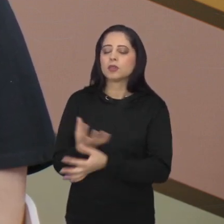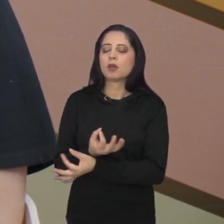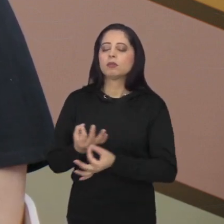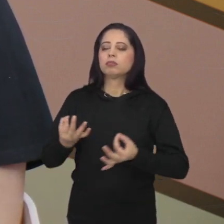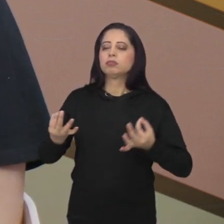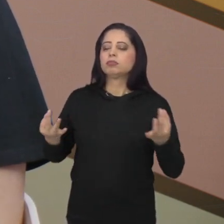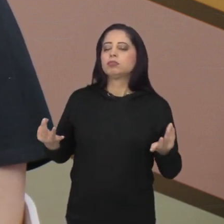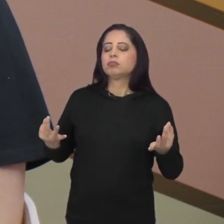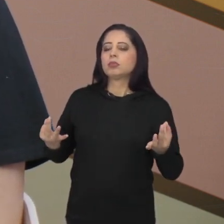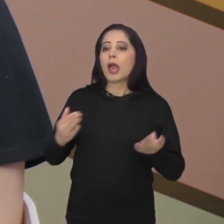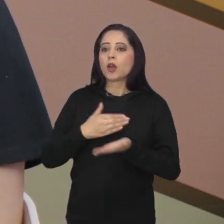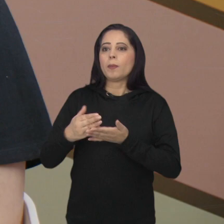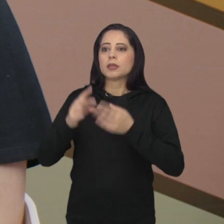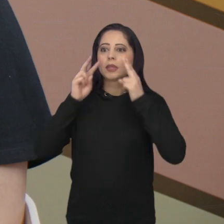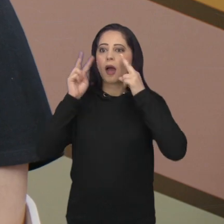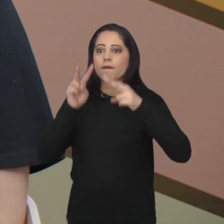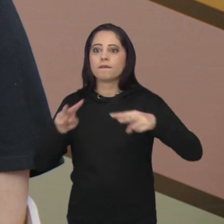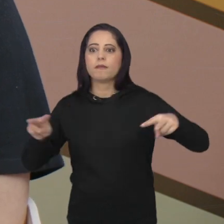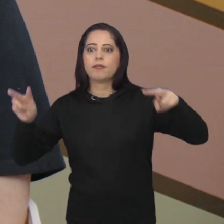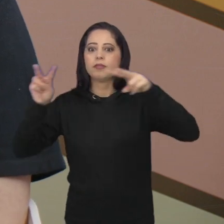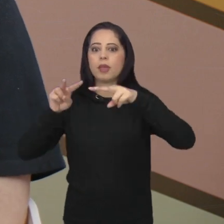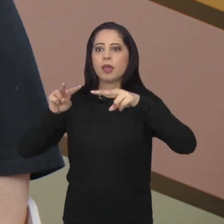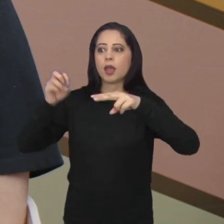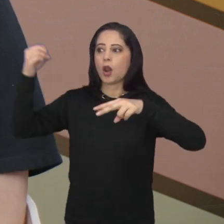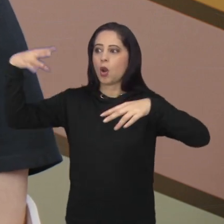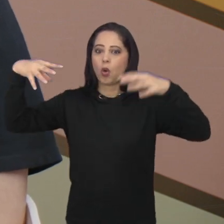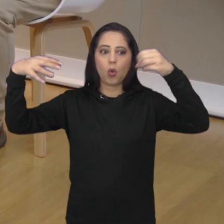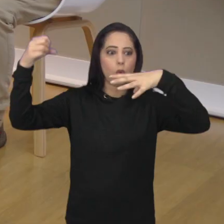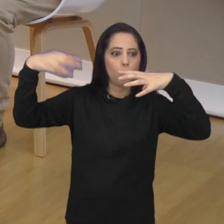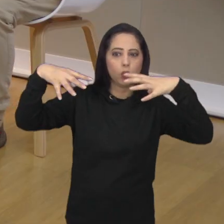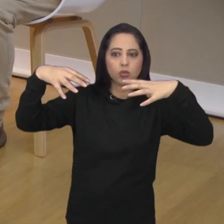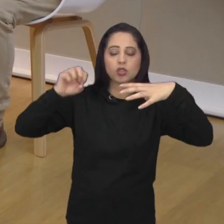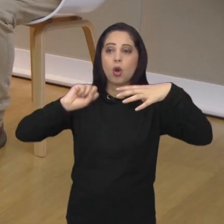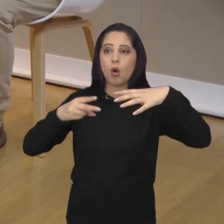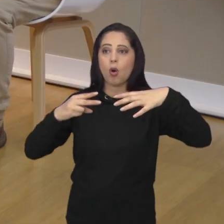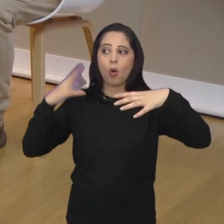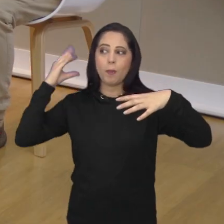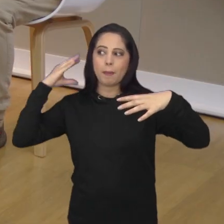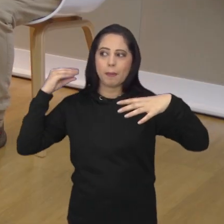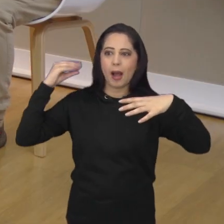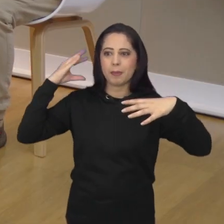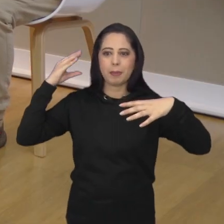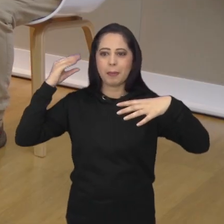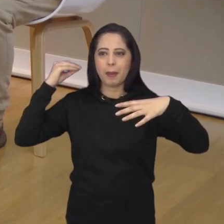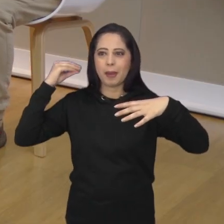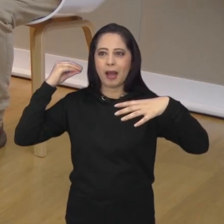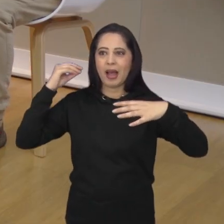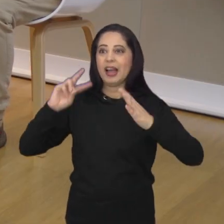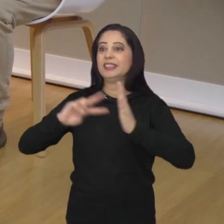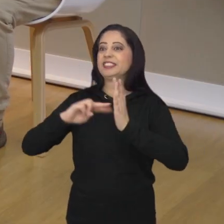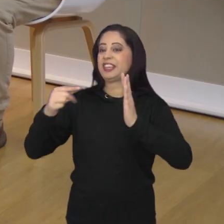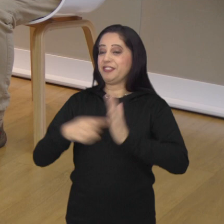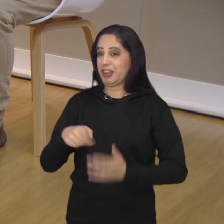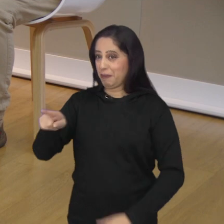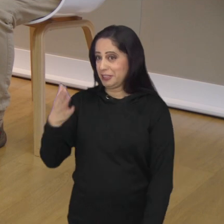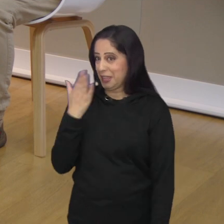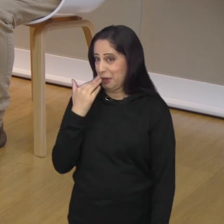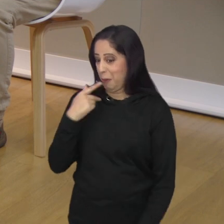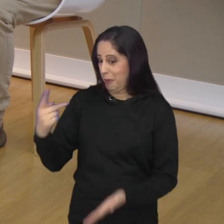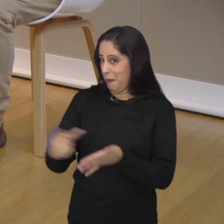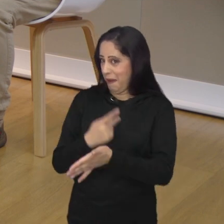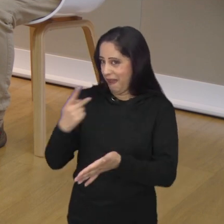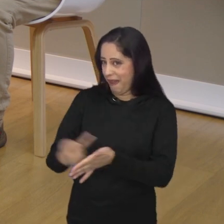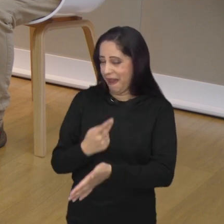começar a ter visões, ouvir vozes, pode ser algo que você comeu. Não tem nada a ver com a meditação. Isso, então a gente